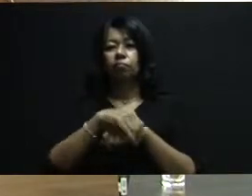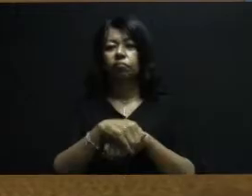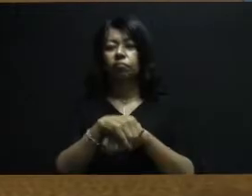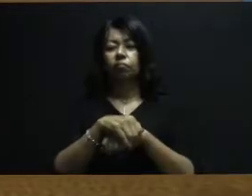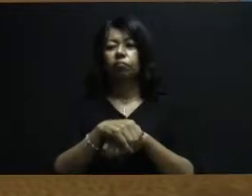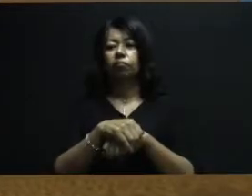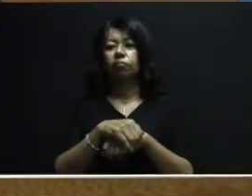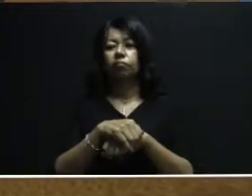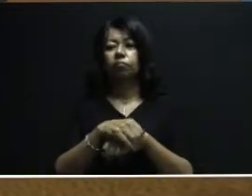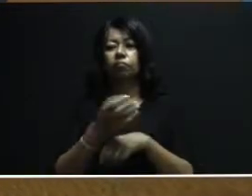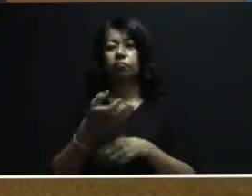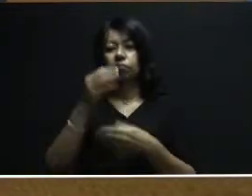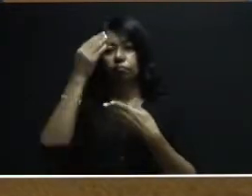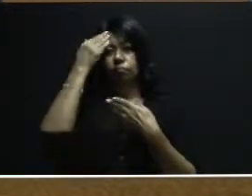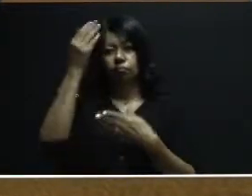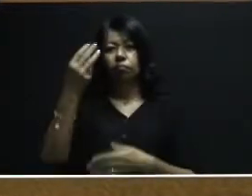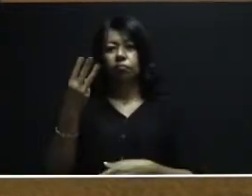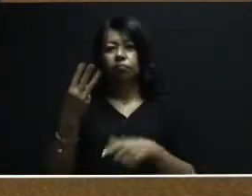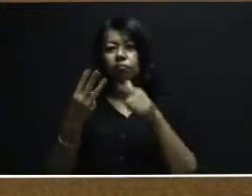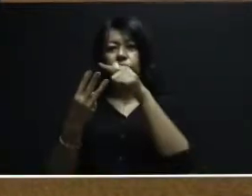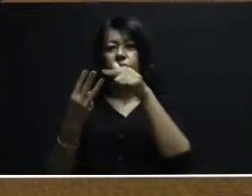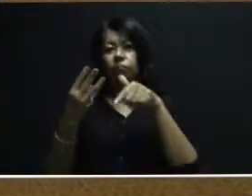Eu quero agradecer três pessoas,